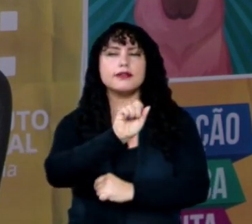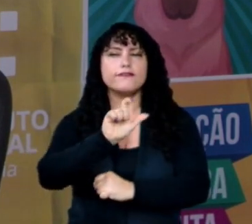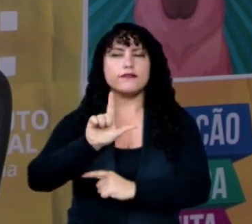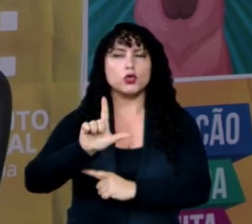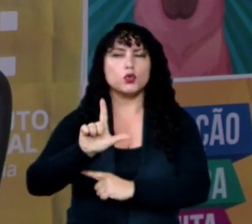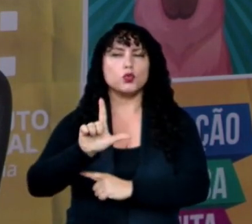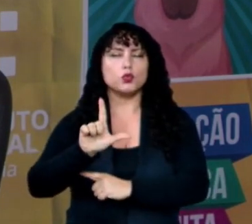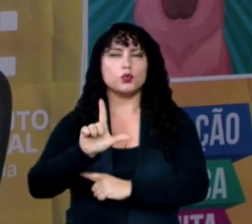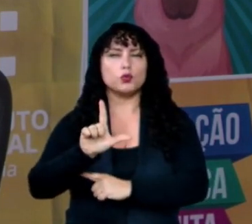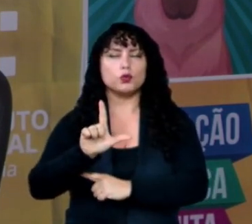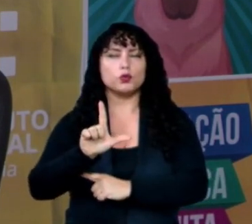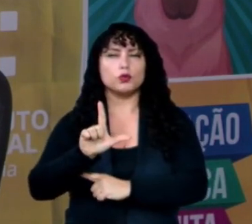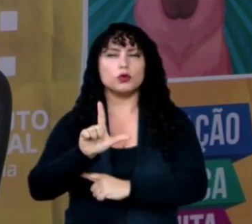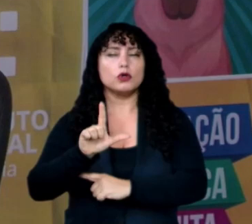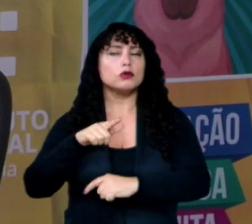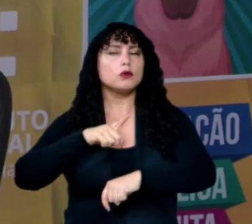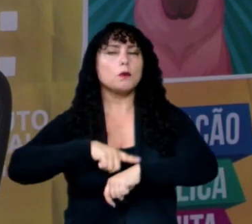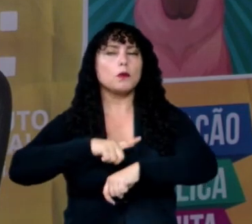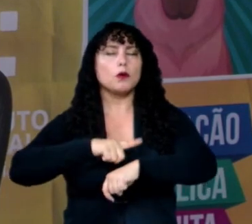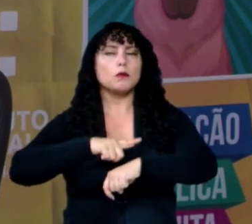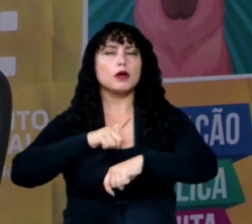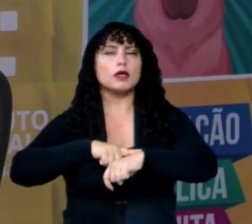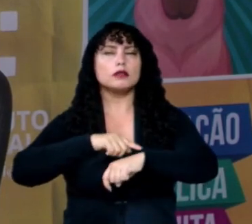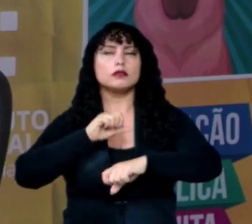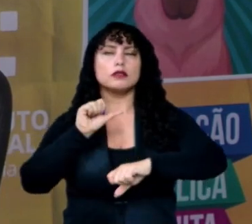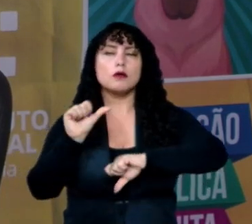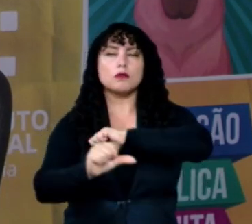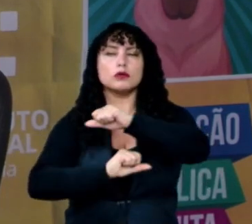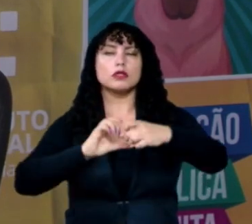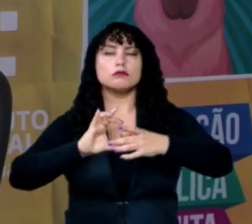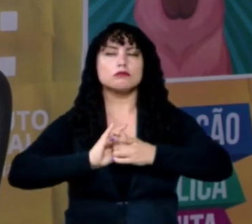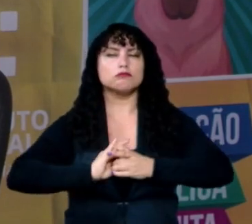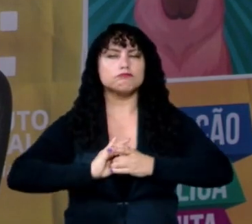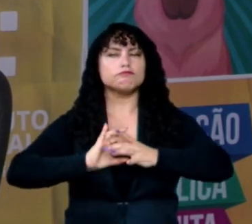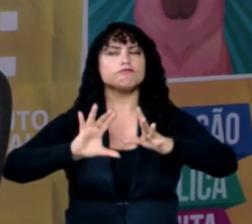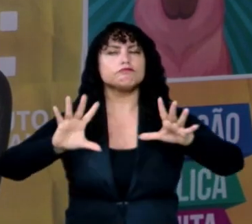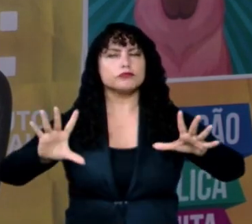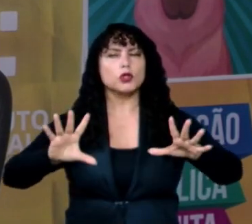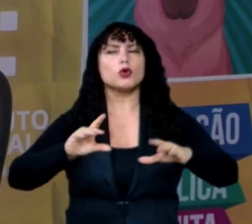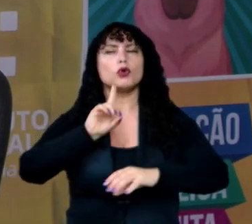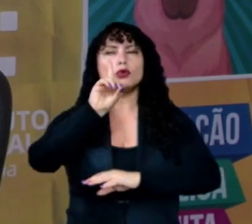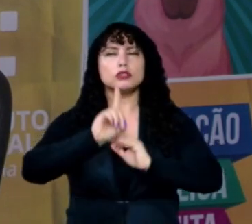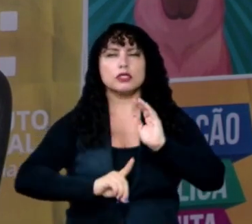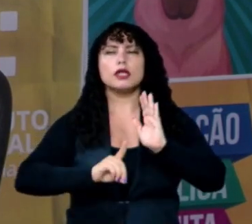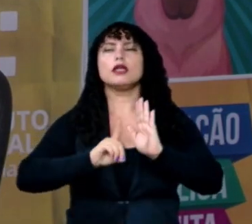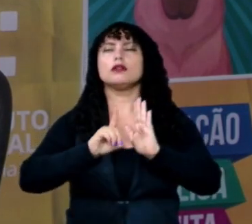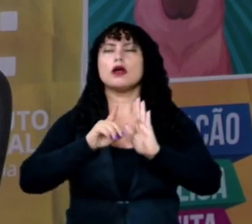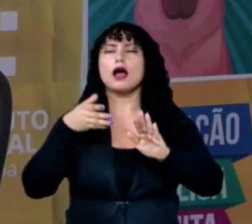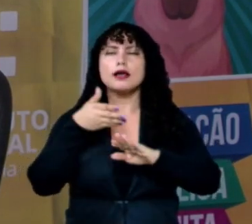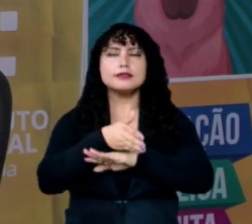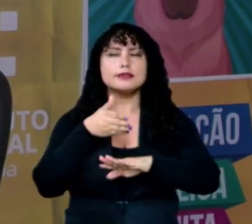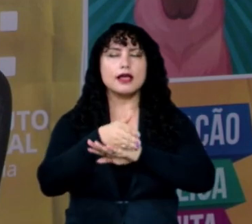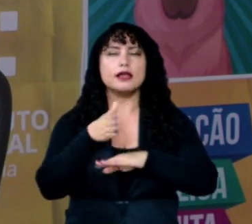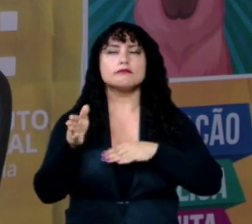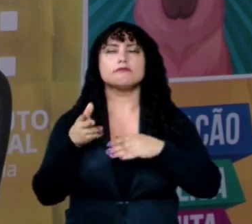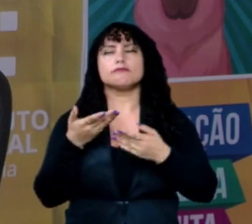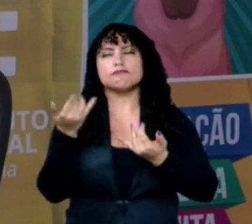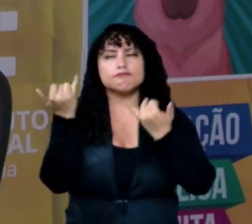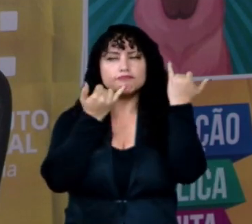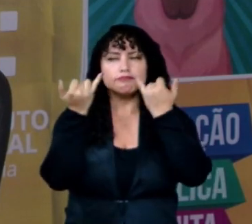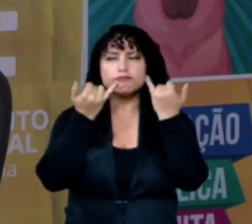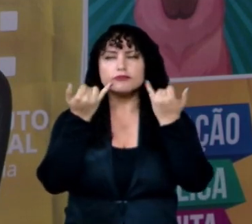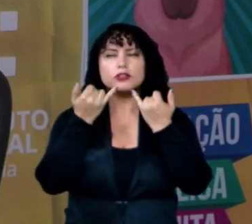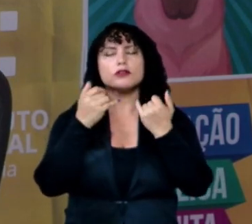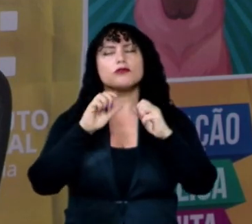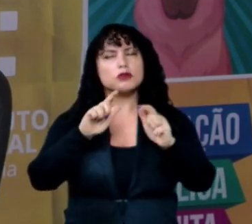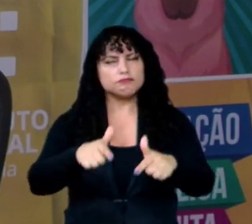no momento da redemocratização, né? Então, o direito ao acesso à informação foi sempre